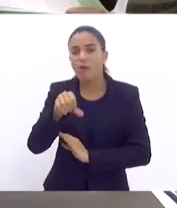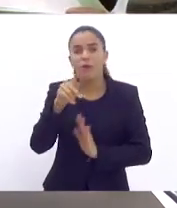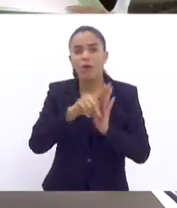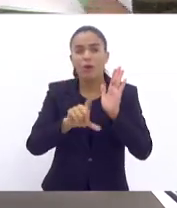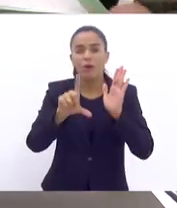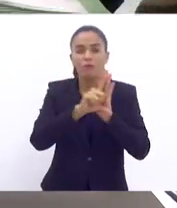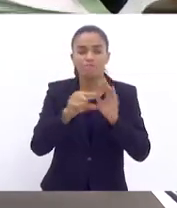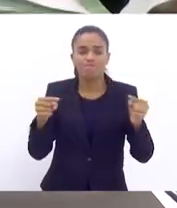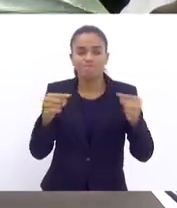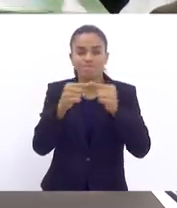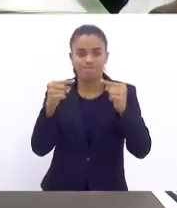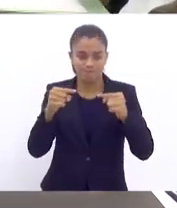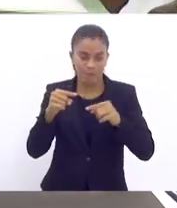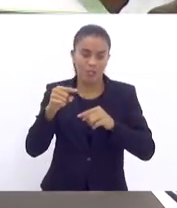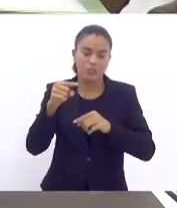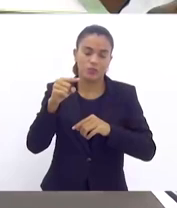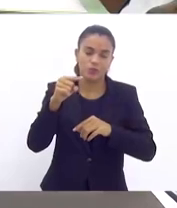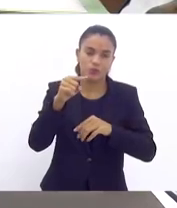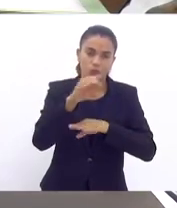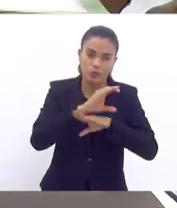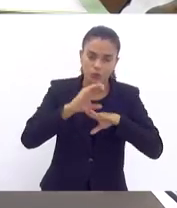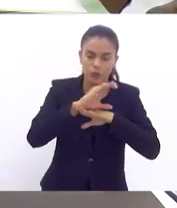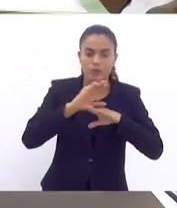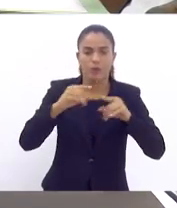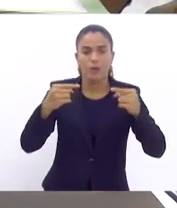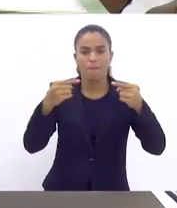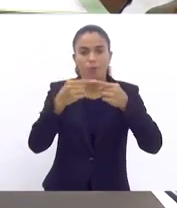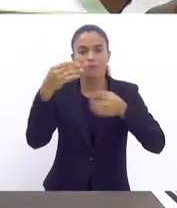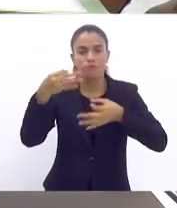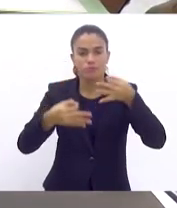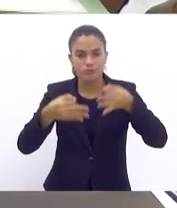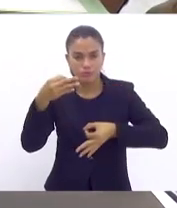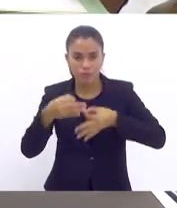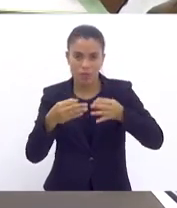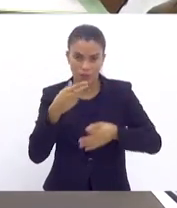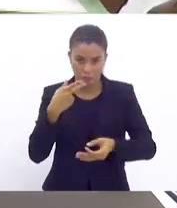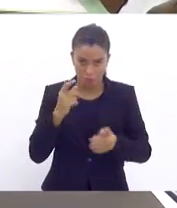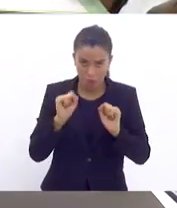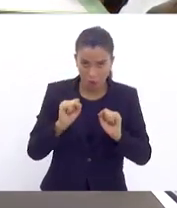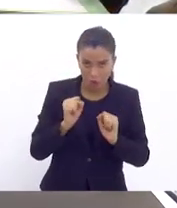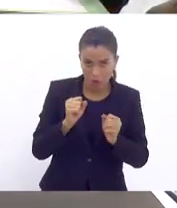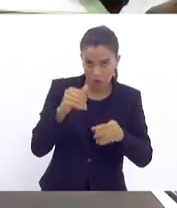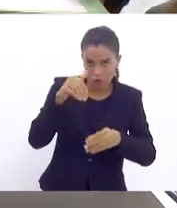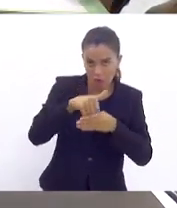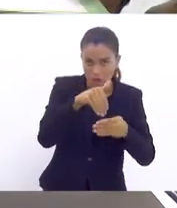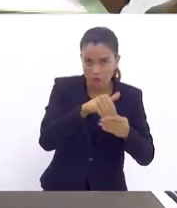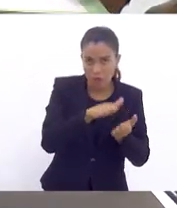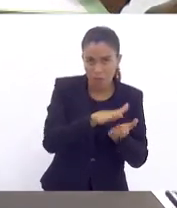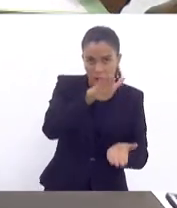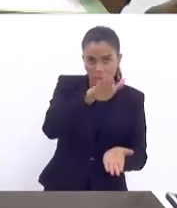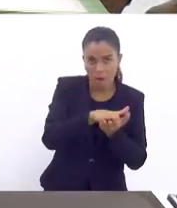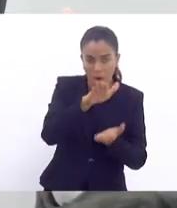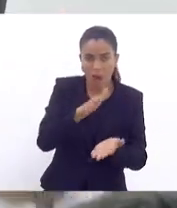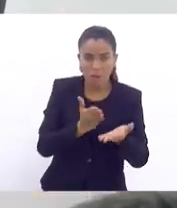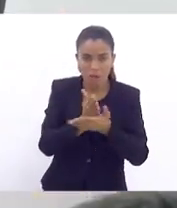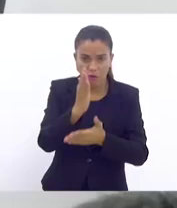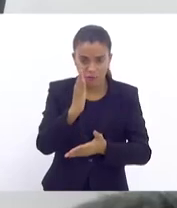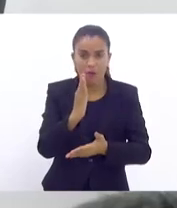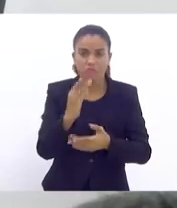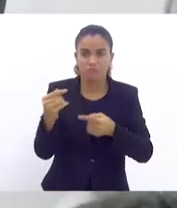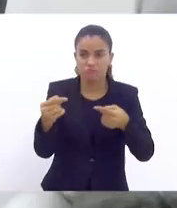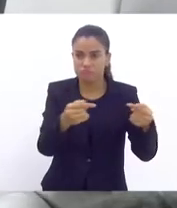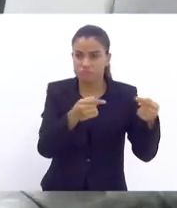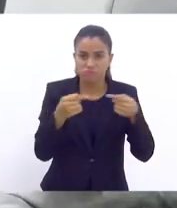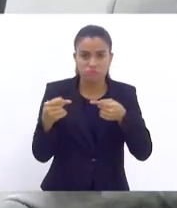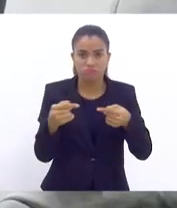inconstitucionalidade em juridicidade e legalidade vou pedir velha para votarmos em bloco senhores que a prova votação em bloco para você como estão aprovado em discussão do 65